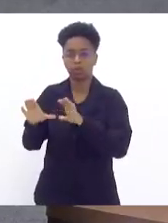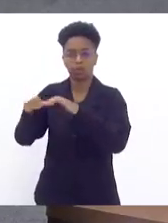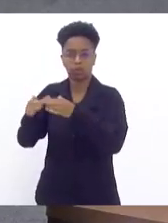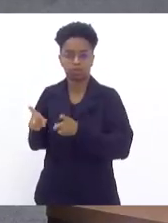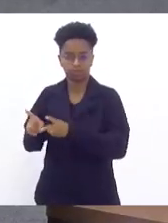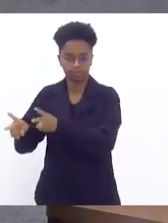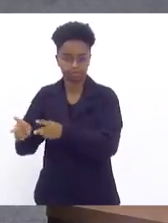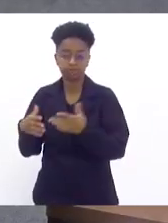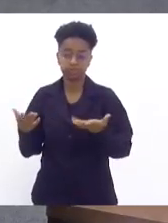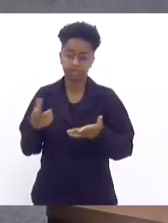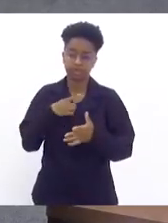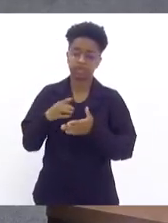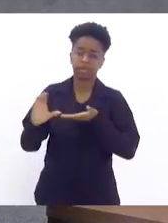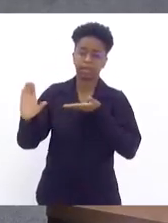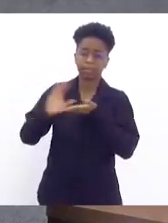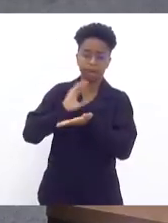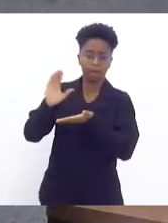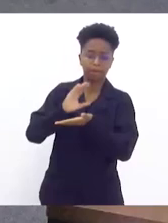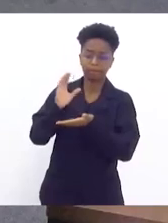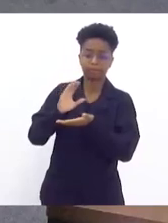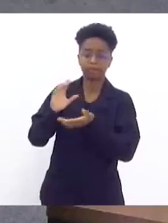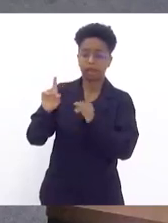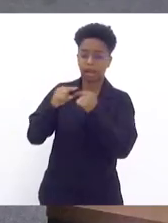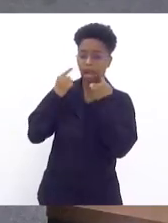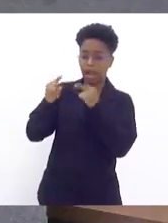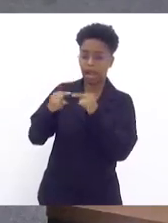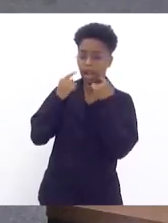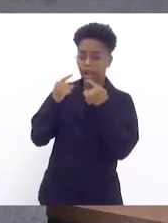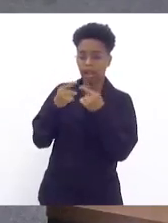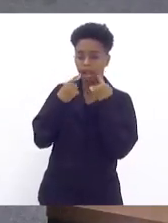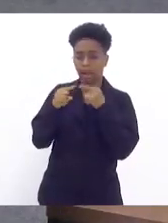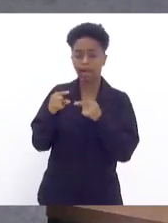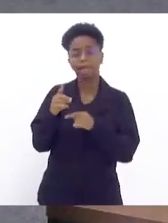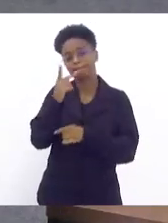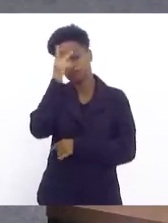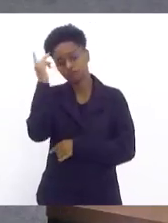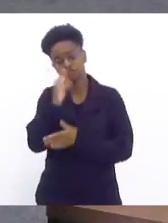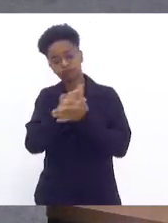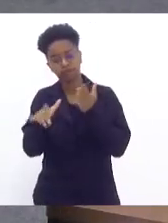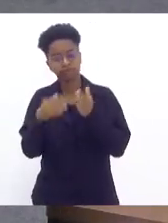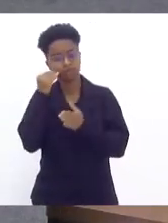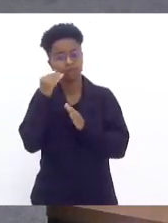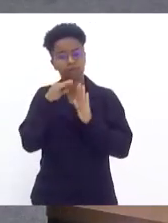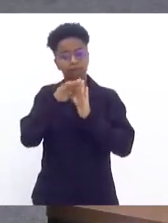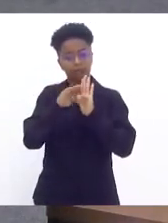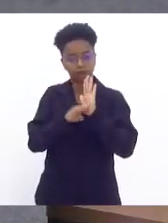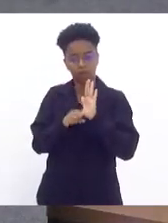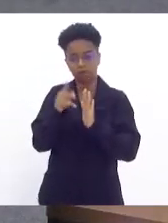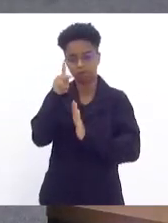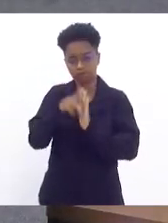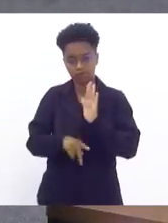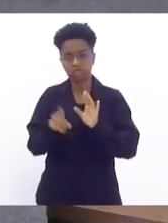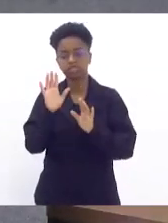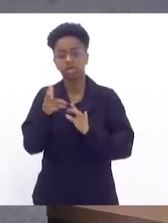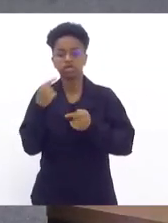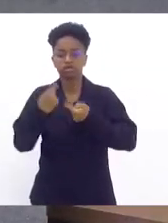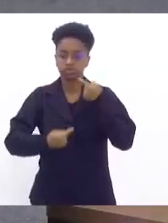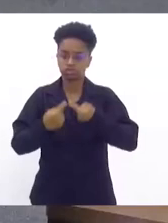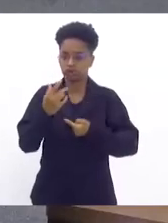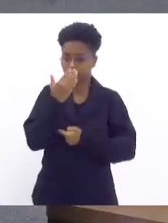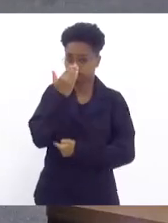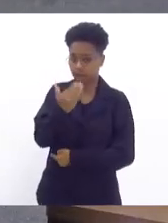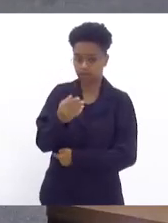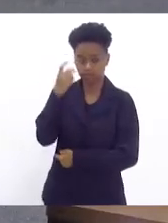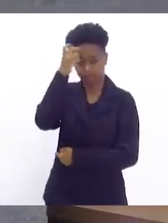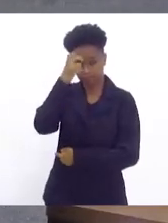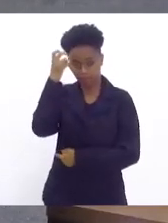queixa de vários pedindo para que colocasse em Pauta o projeto de resolução Deputado Luiz Paulo que foi discutido na frente da deputada Veronica Deputado